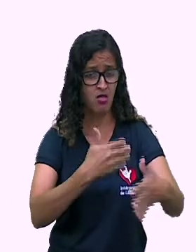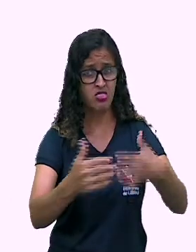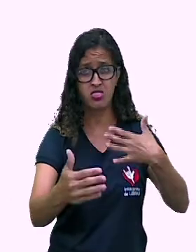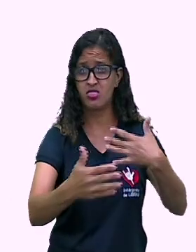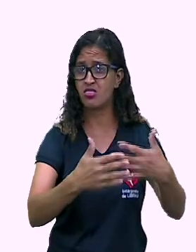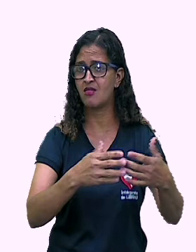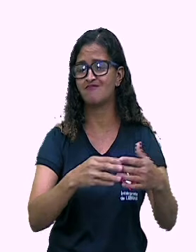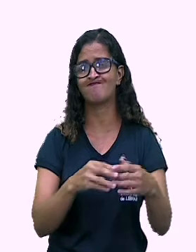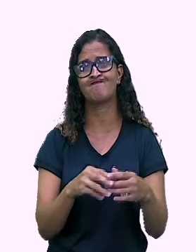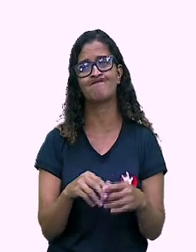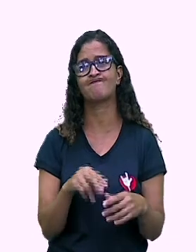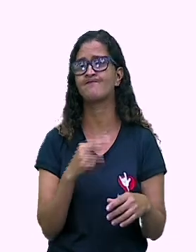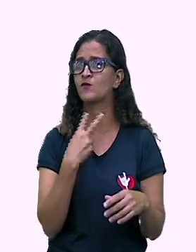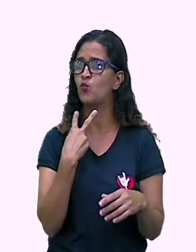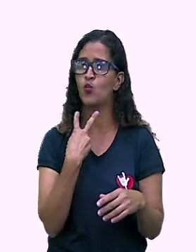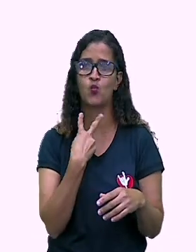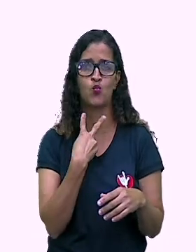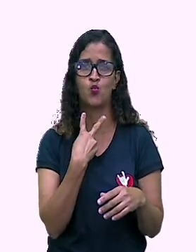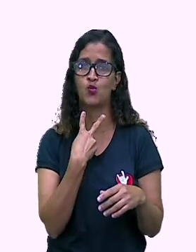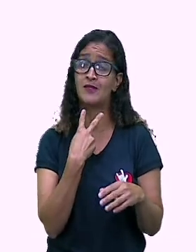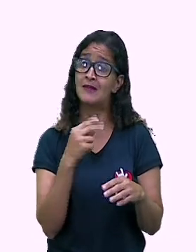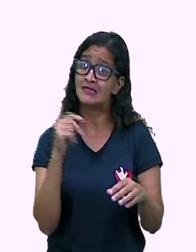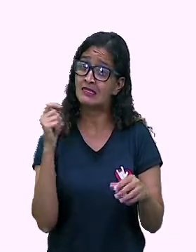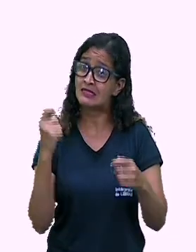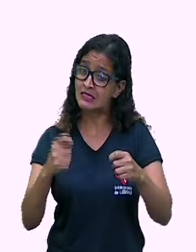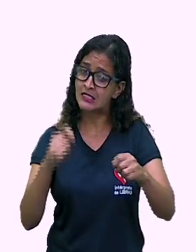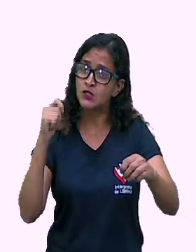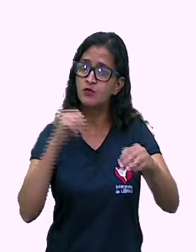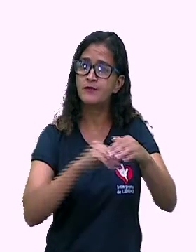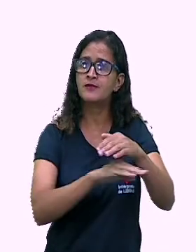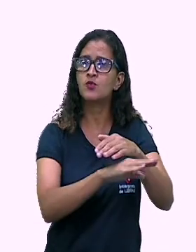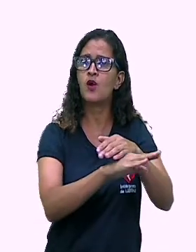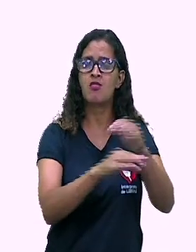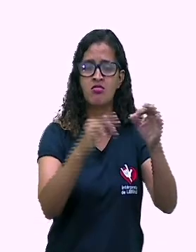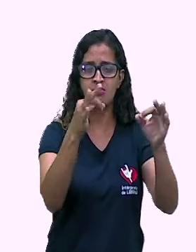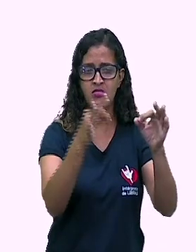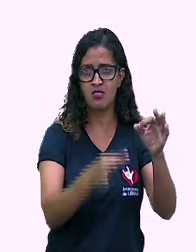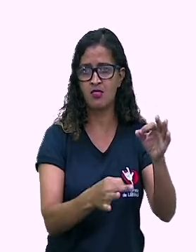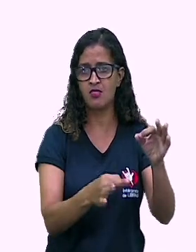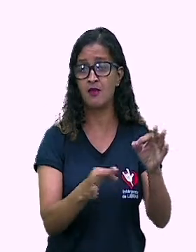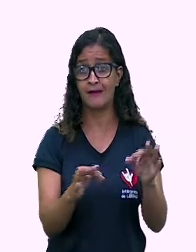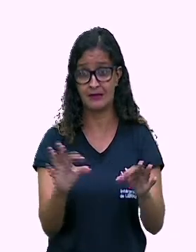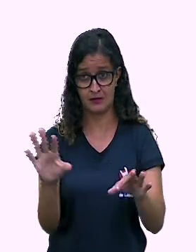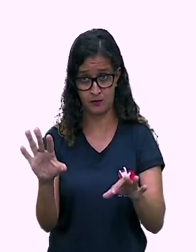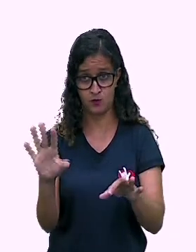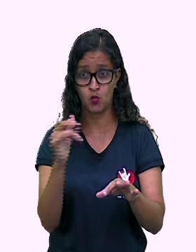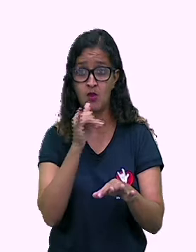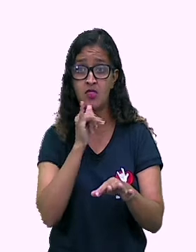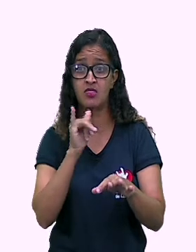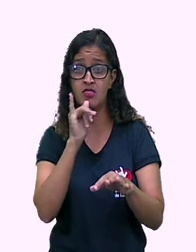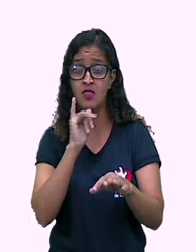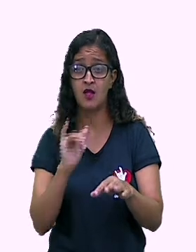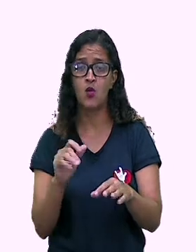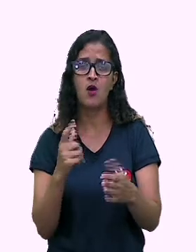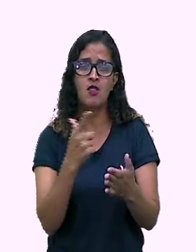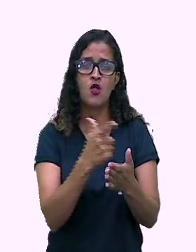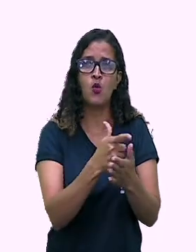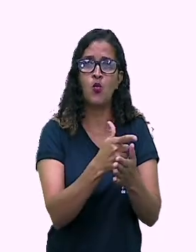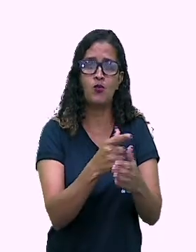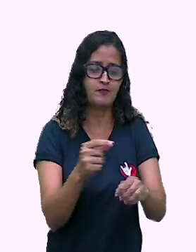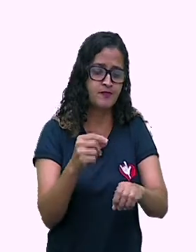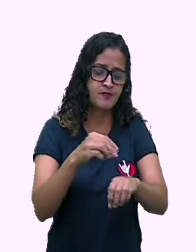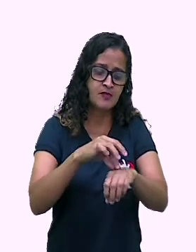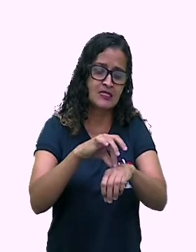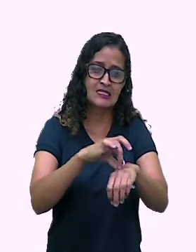de armazenamento adequado. Um exemplo, se você deixar a carne lá em cima da